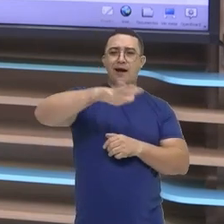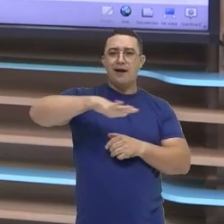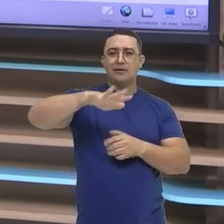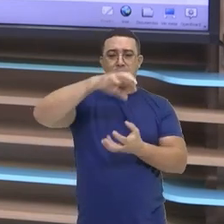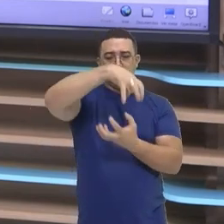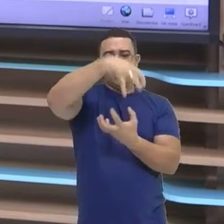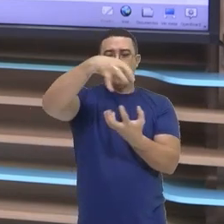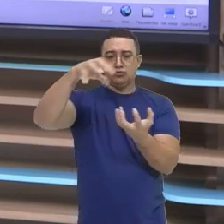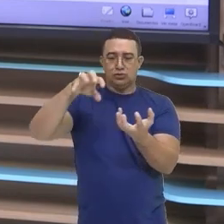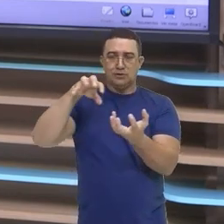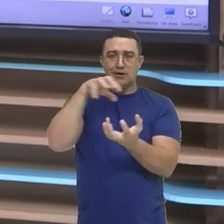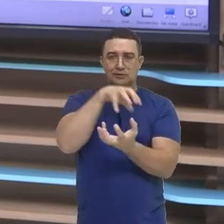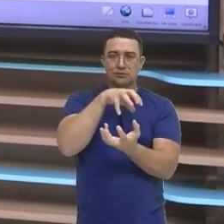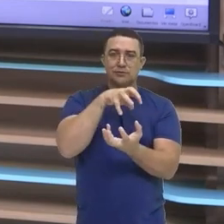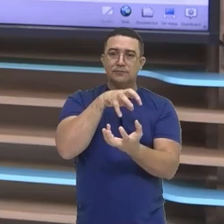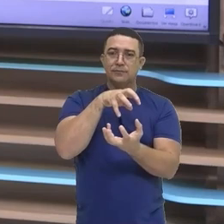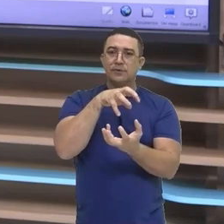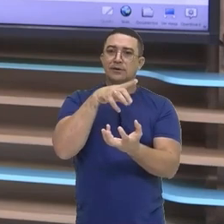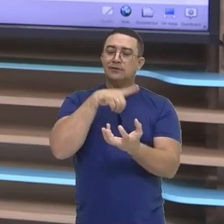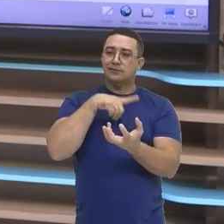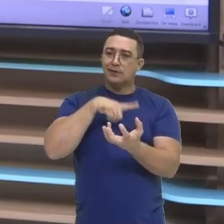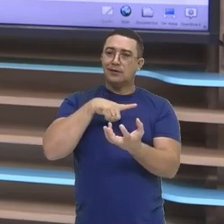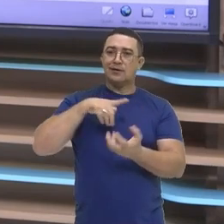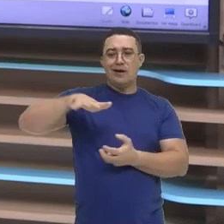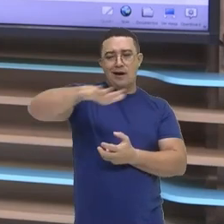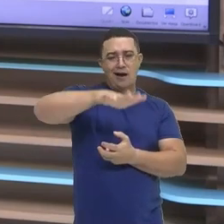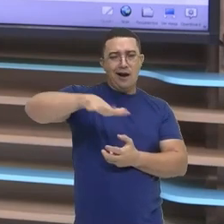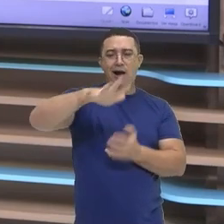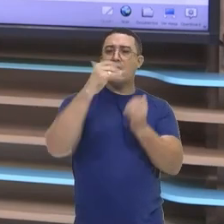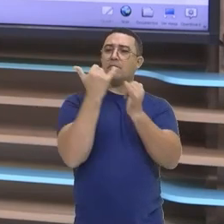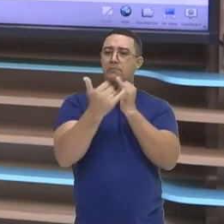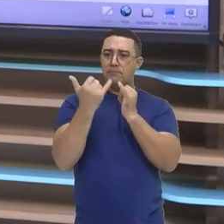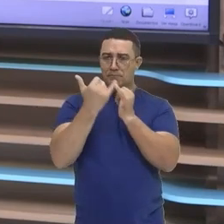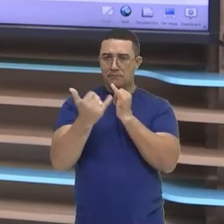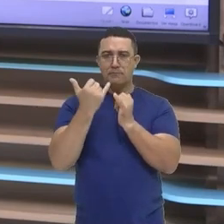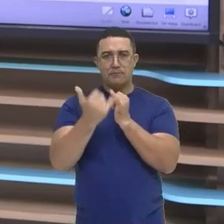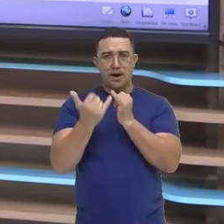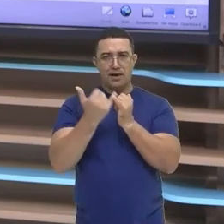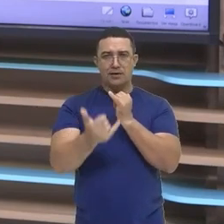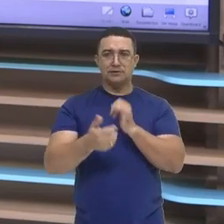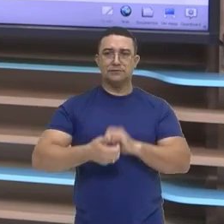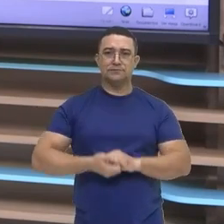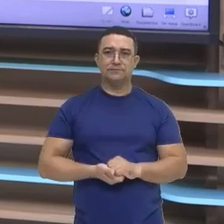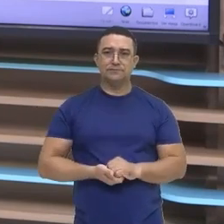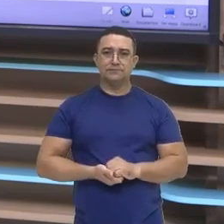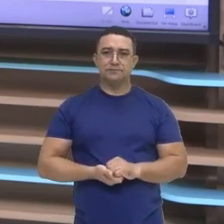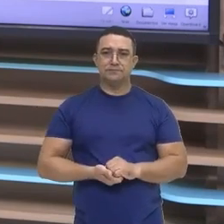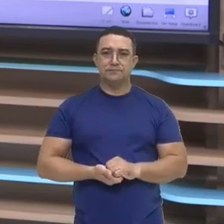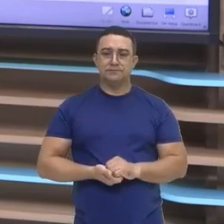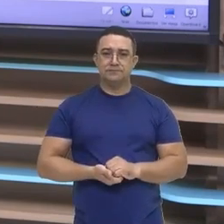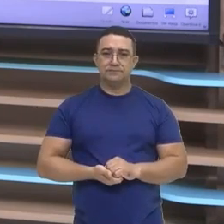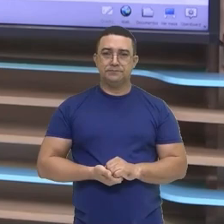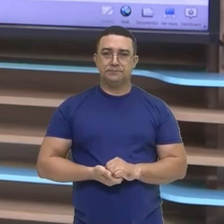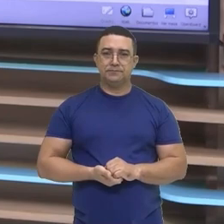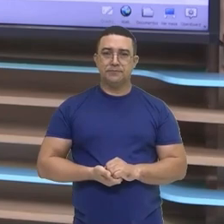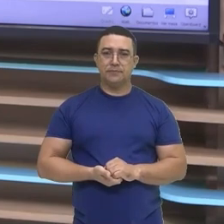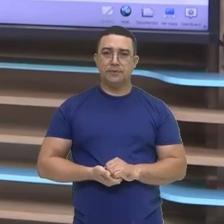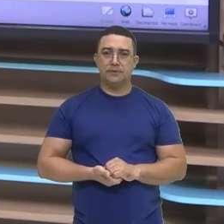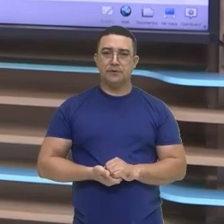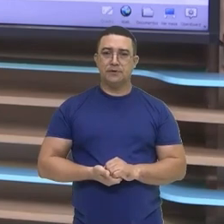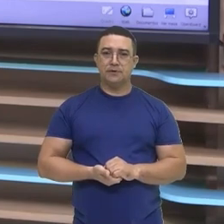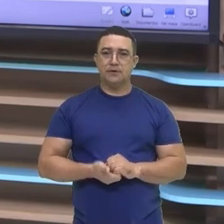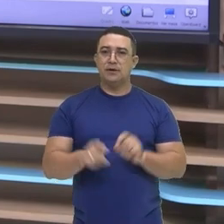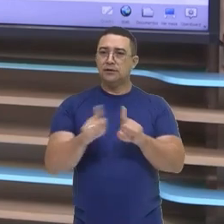olha, a gente tem aí essas áreas mais parecidas, né, umas com as outras. Aí temos também,